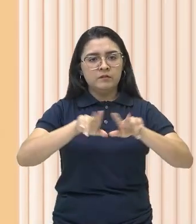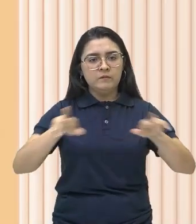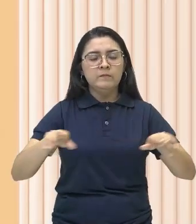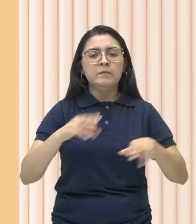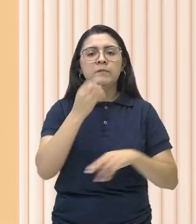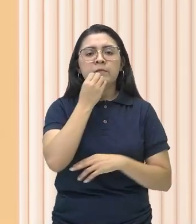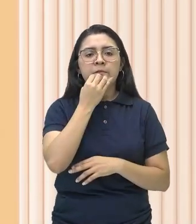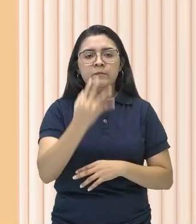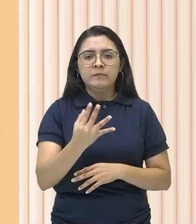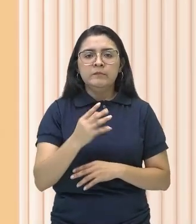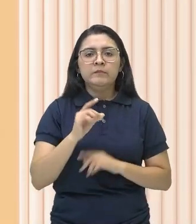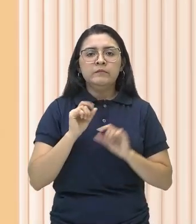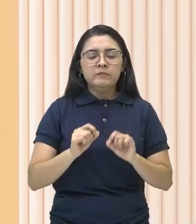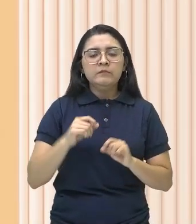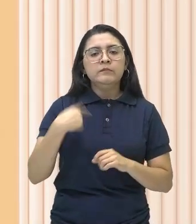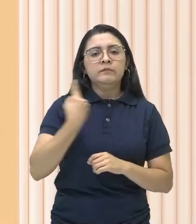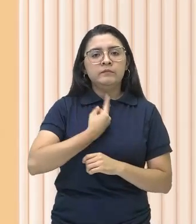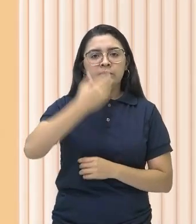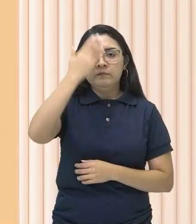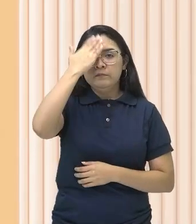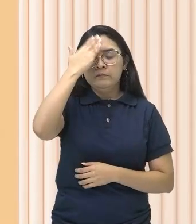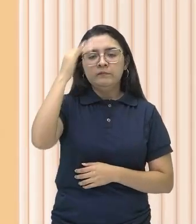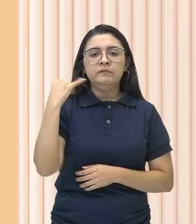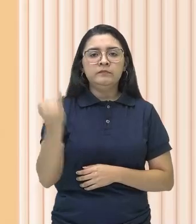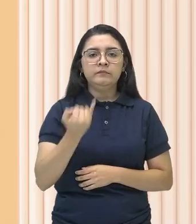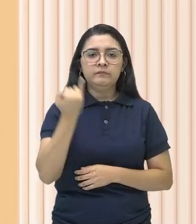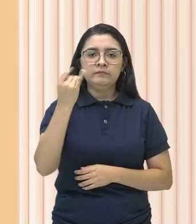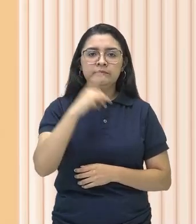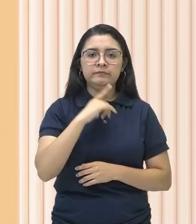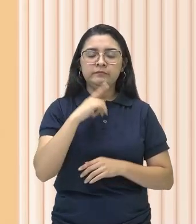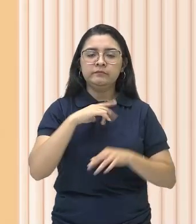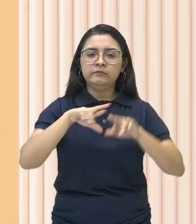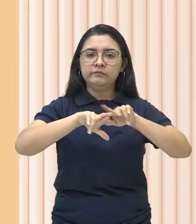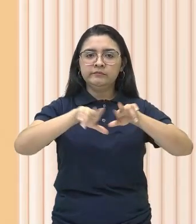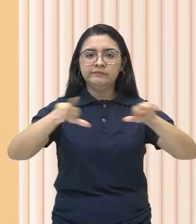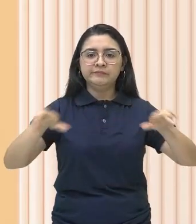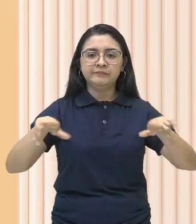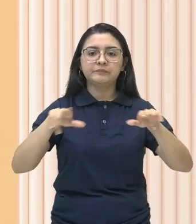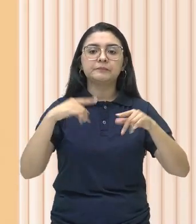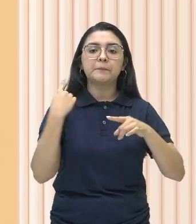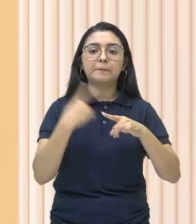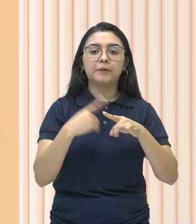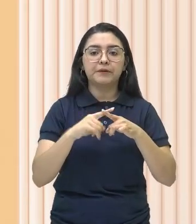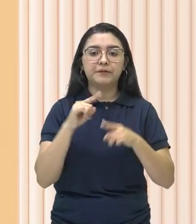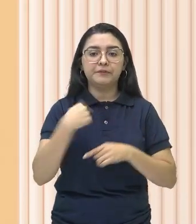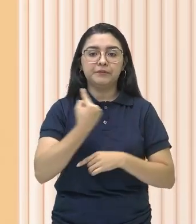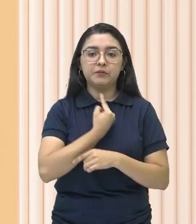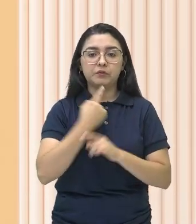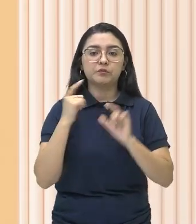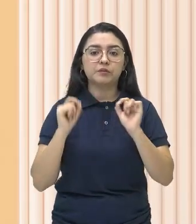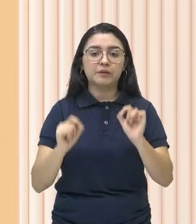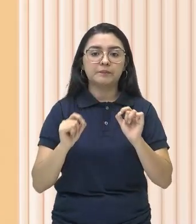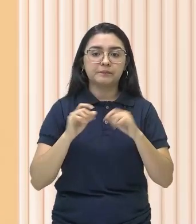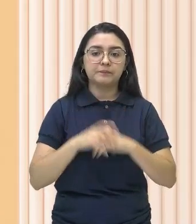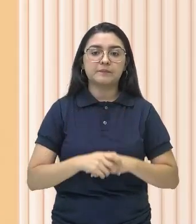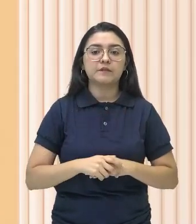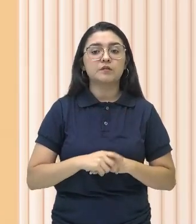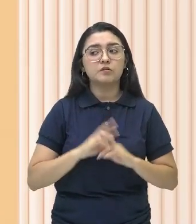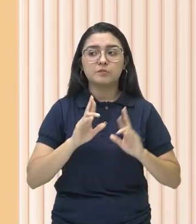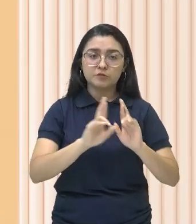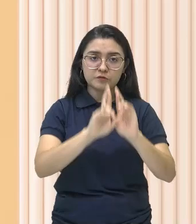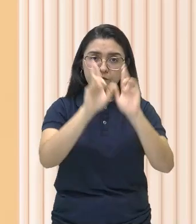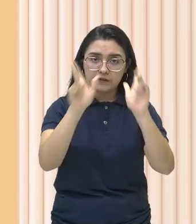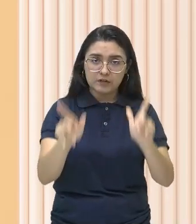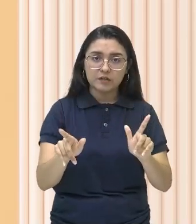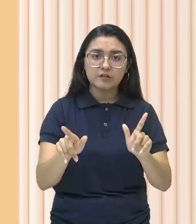a gente tenha isso em mente. É importante, sim, que haja essa diversidade, porque nós somos, assim, diferentes,